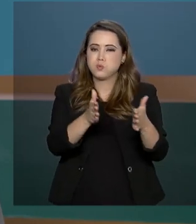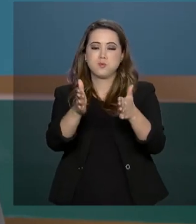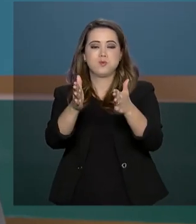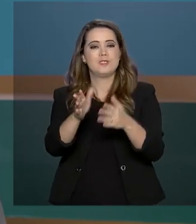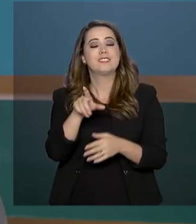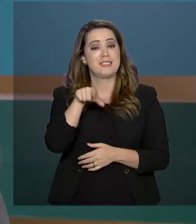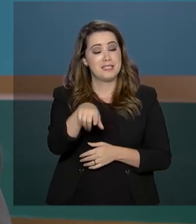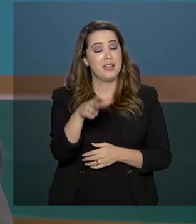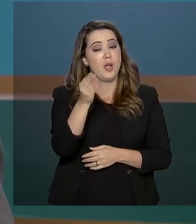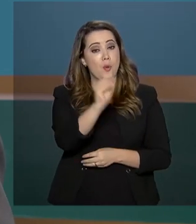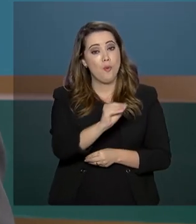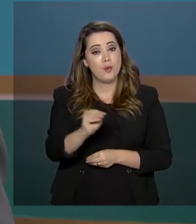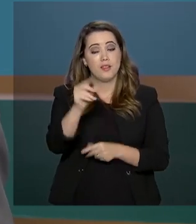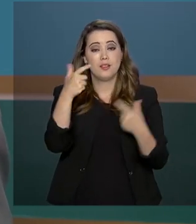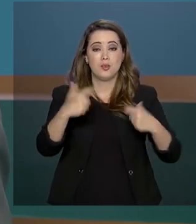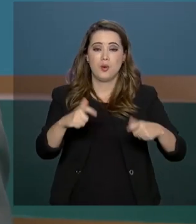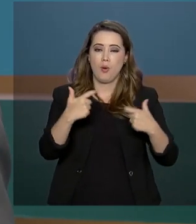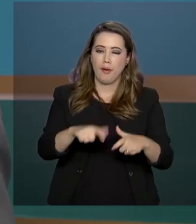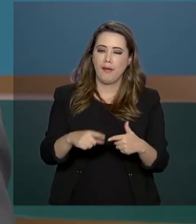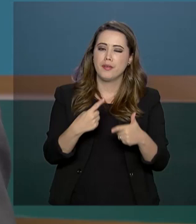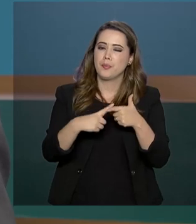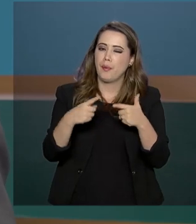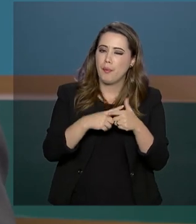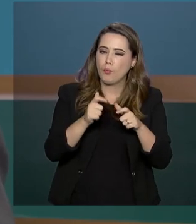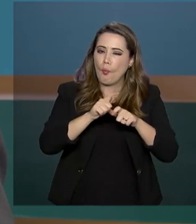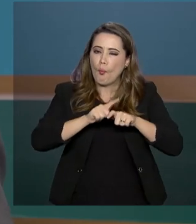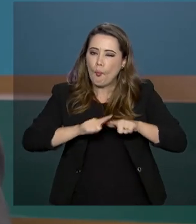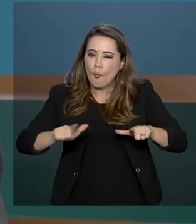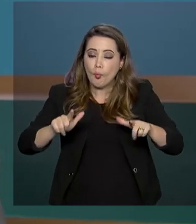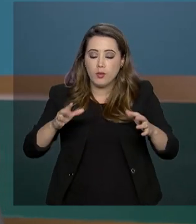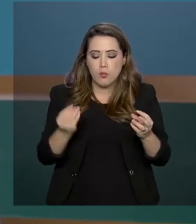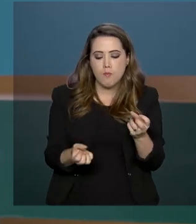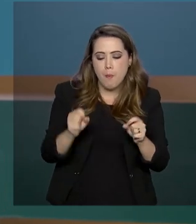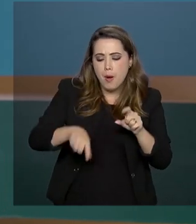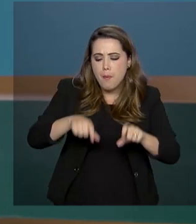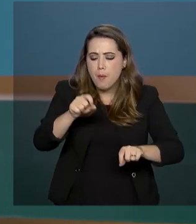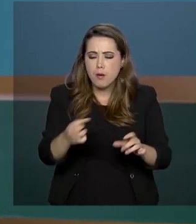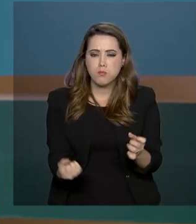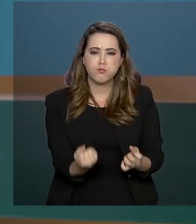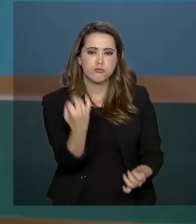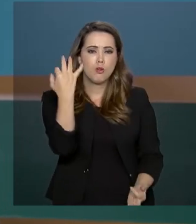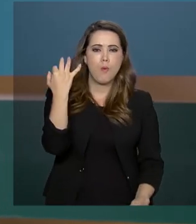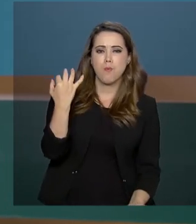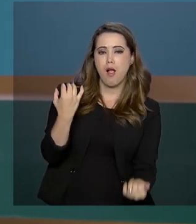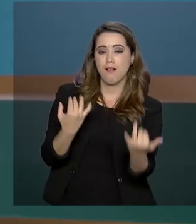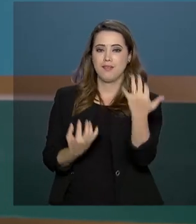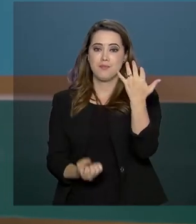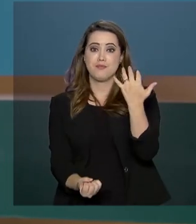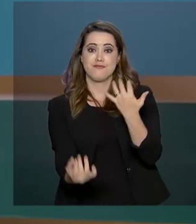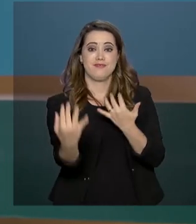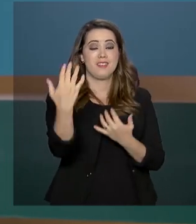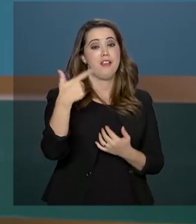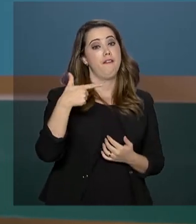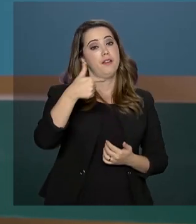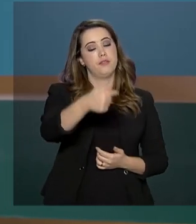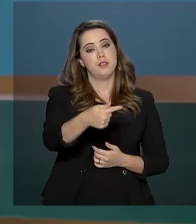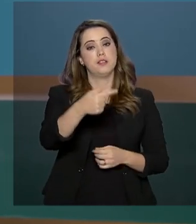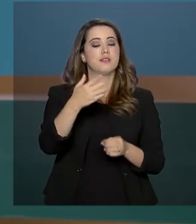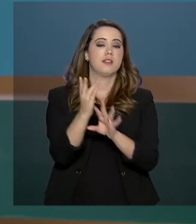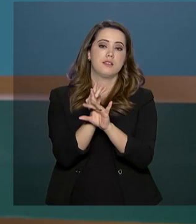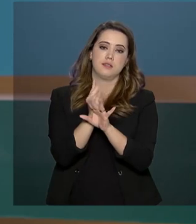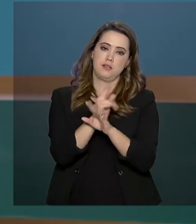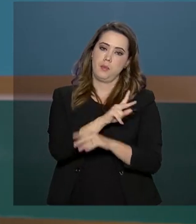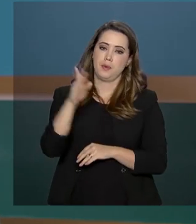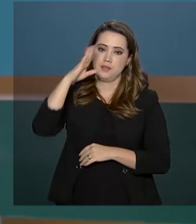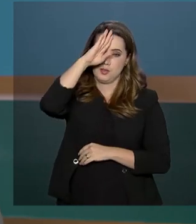recuperação de áreas degradadas ea recomposição de 10 mil hectares de florestas em 27 municípios o presidente jair